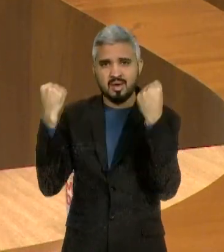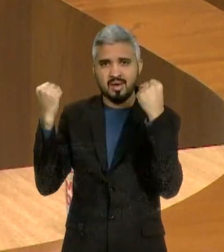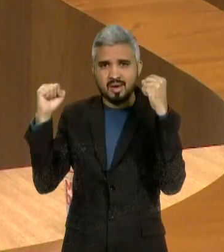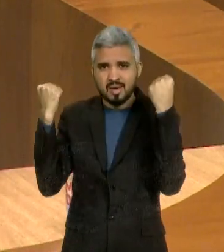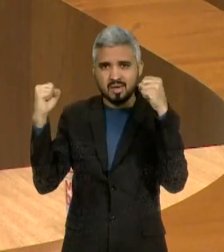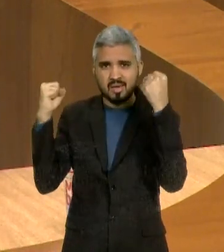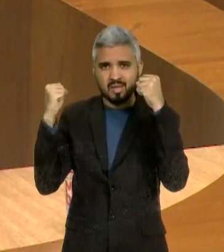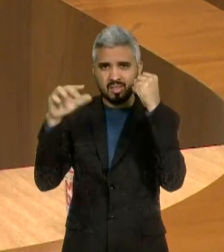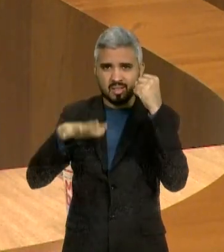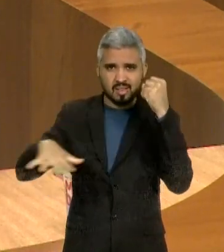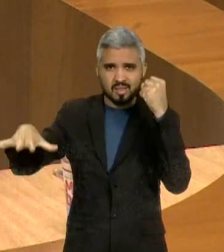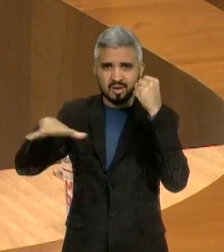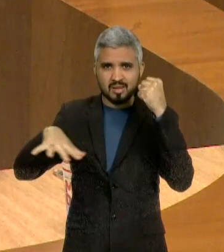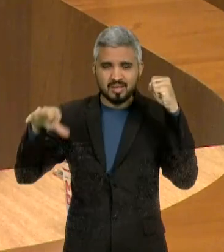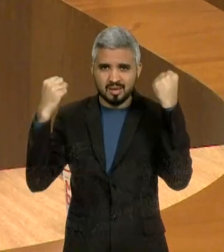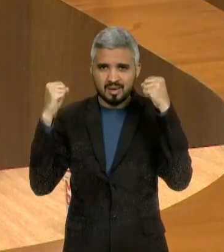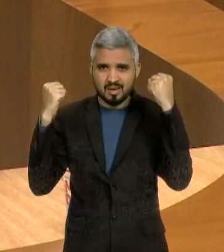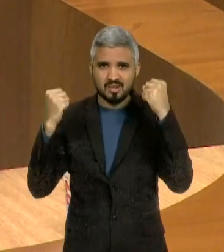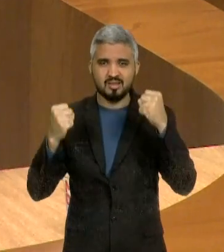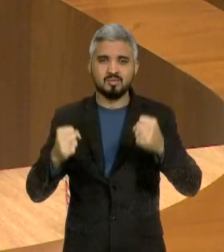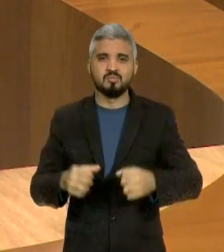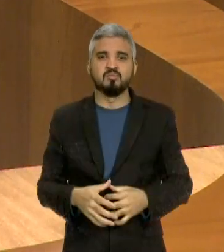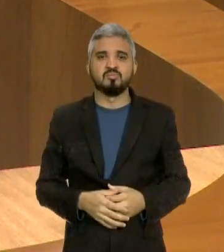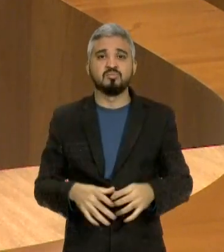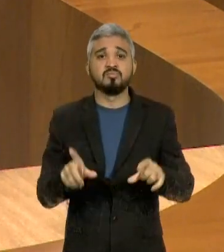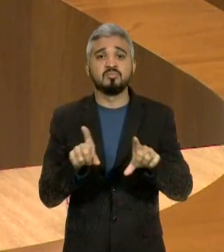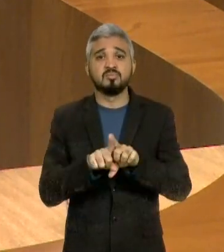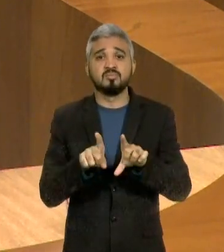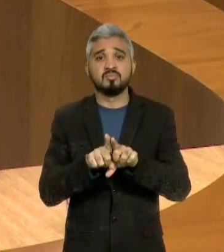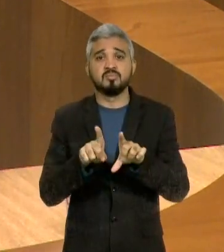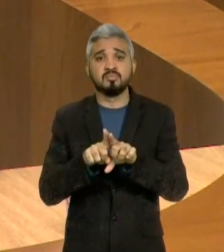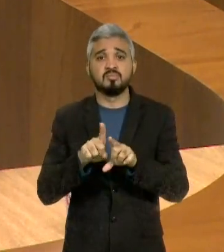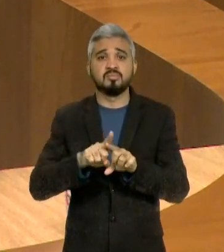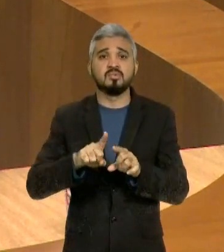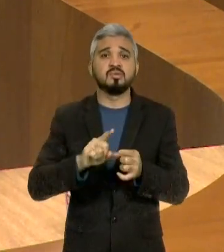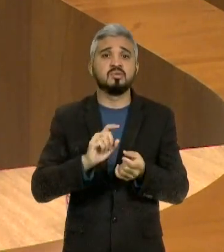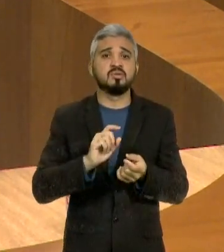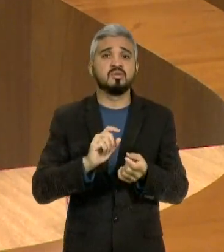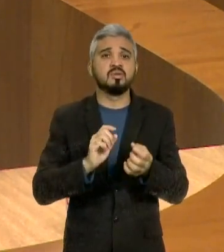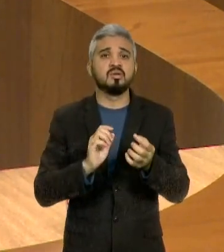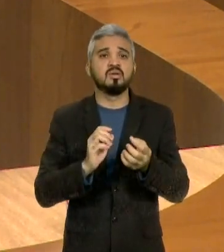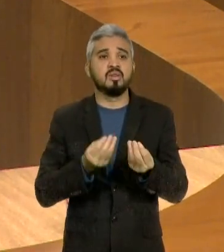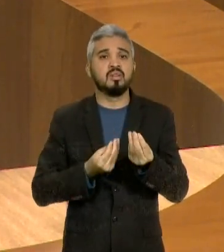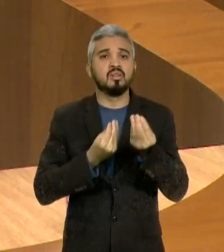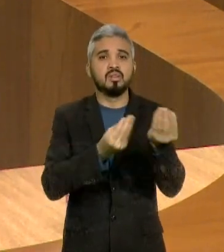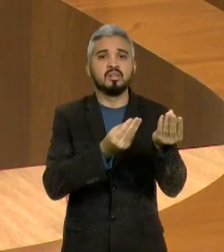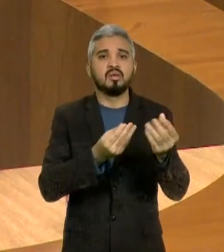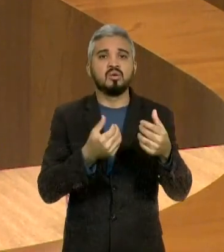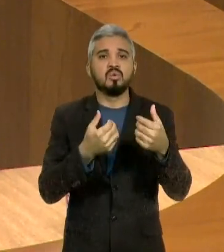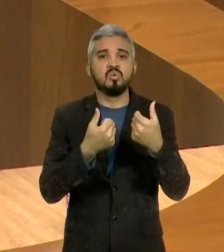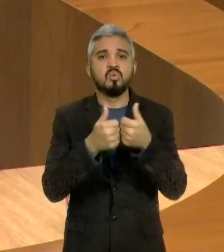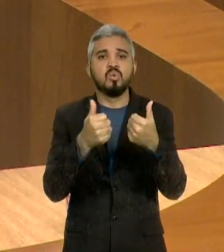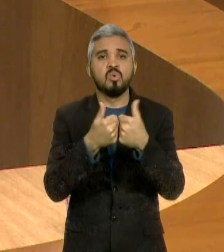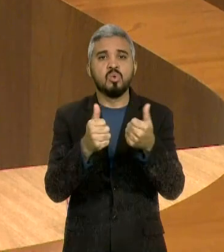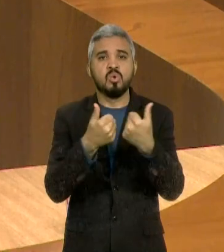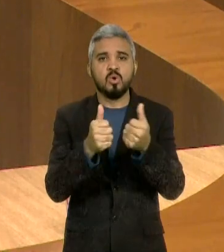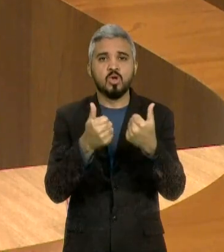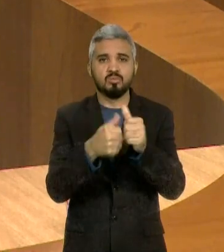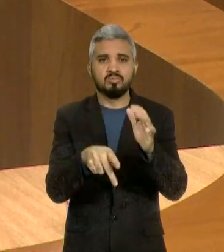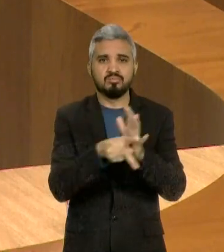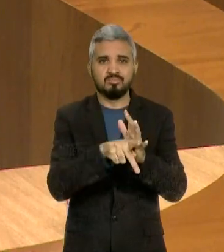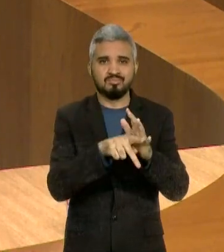época, um ônibus escolar. E também nós destinamos uma ambulância ao